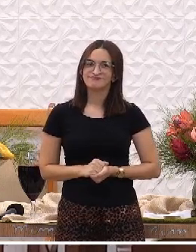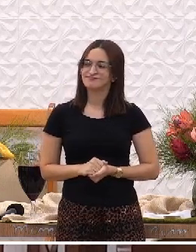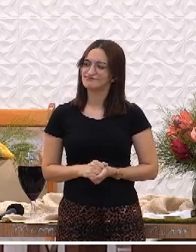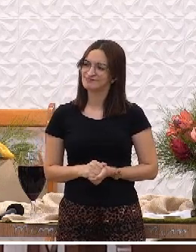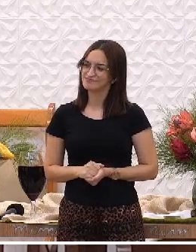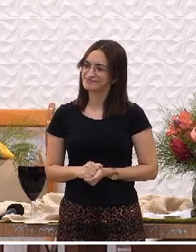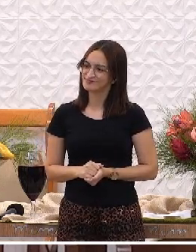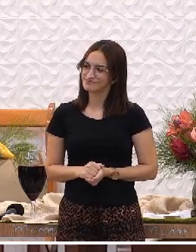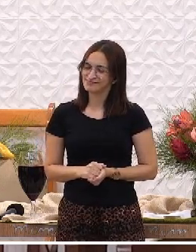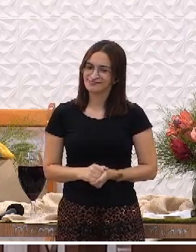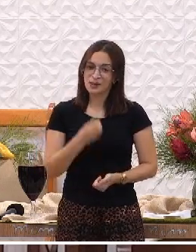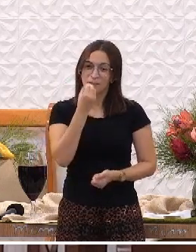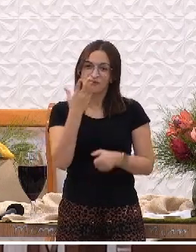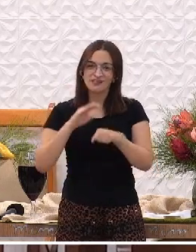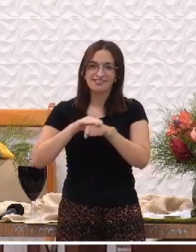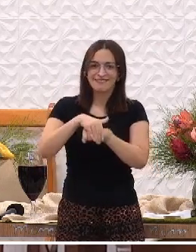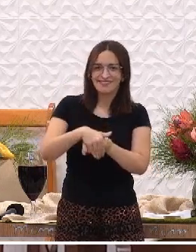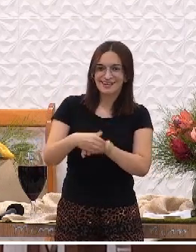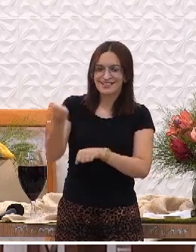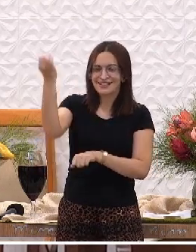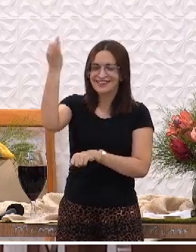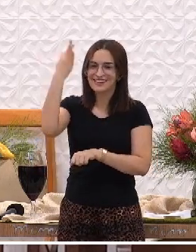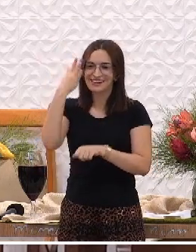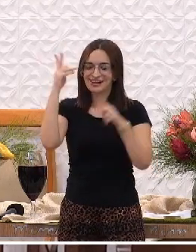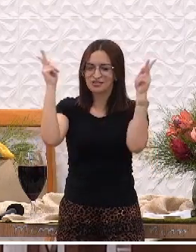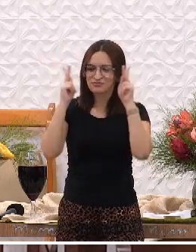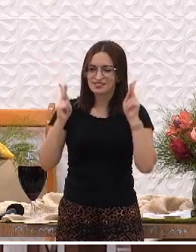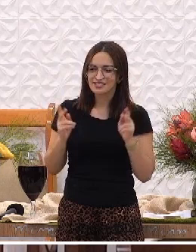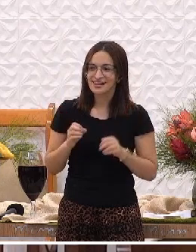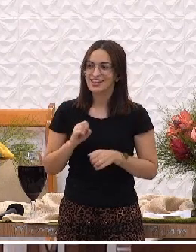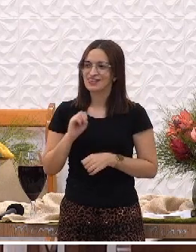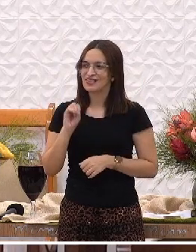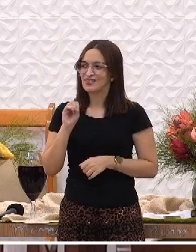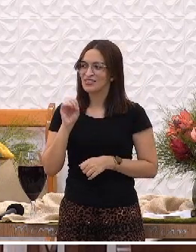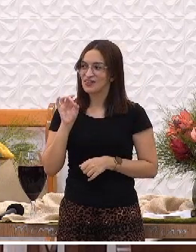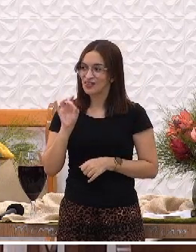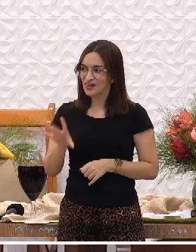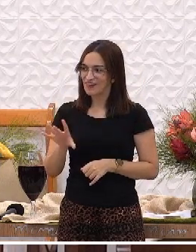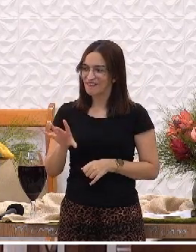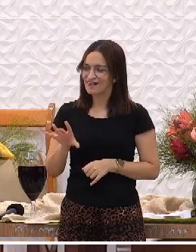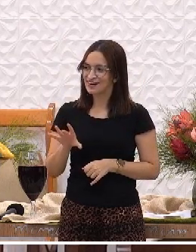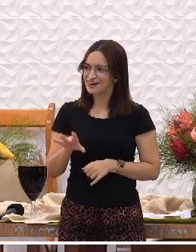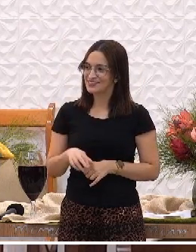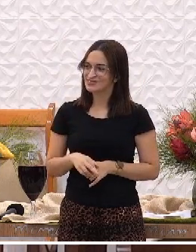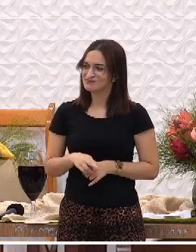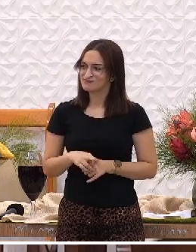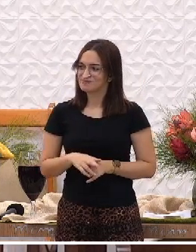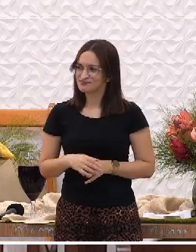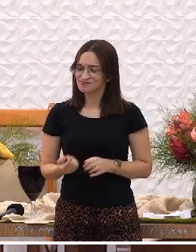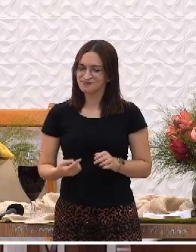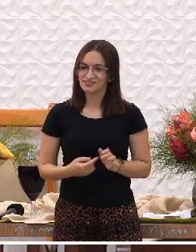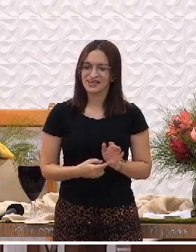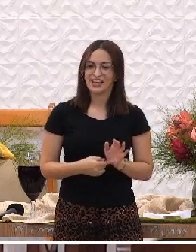Boa noite, gente. Graça e paz. Eu tô aqui para dar um recadinho só e mais uma vez falar sobre a Secretaria de